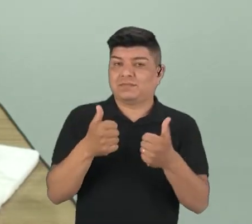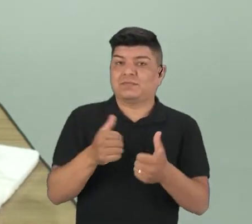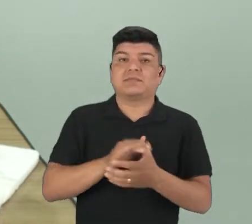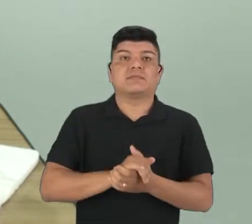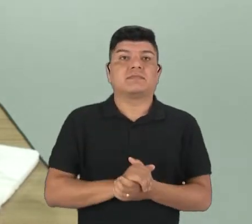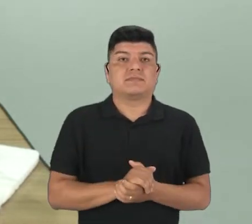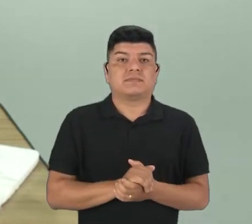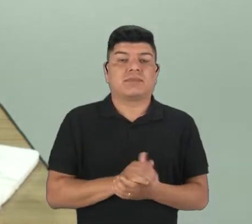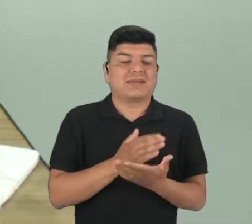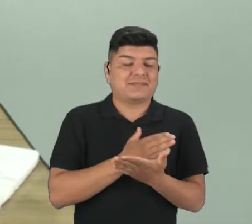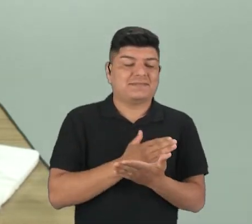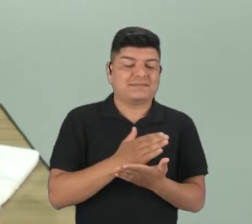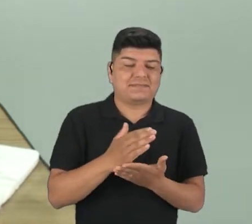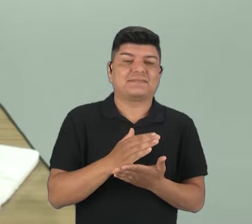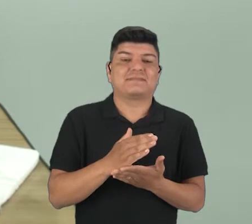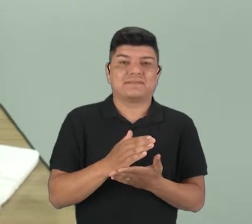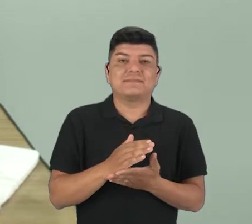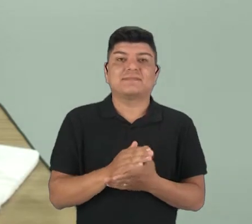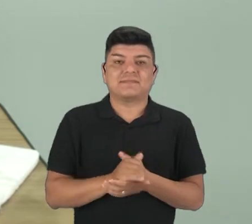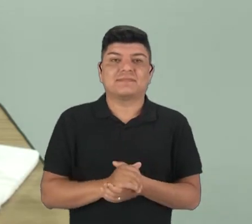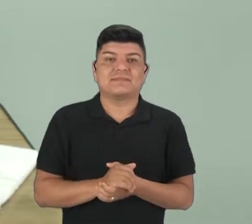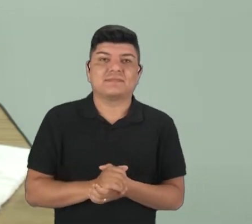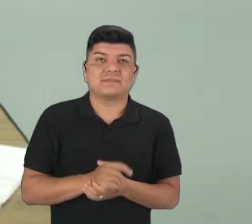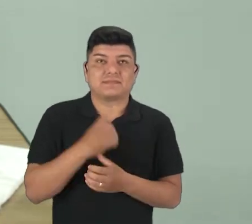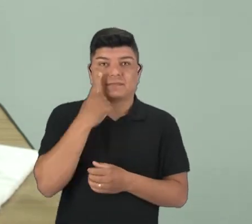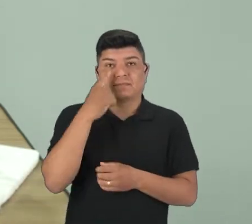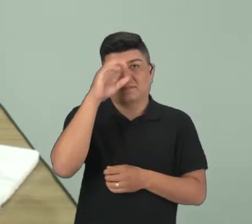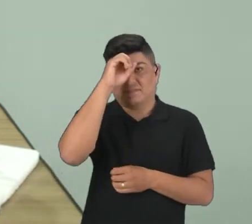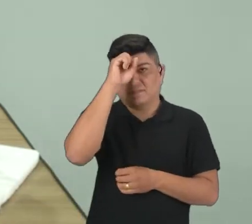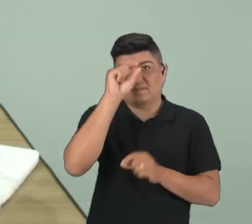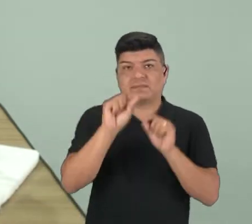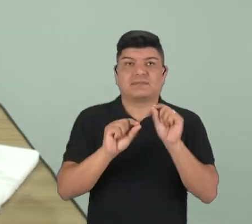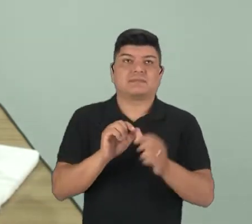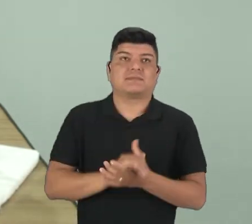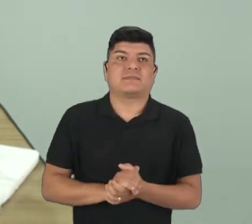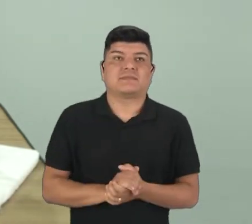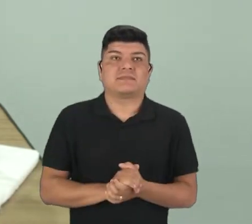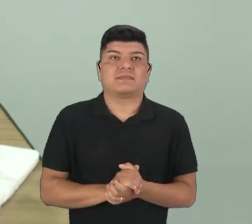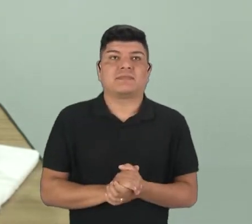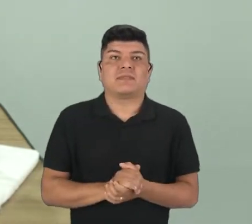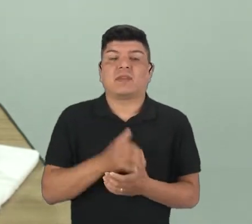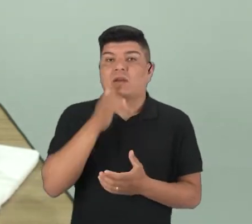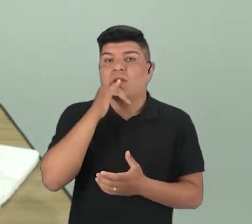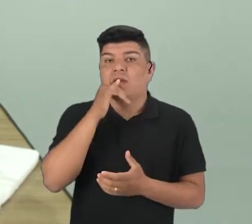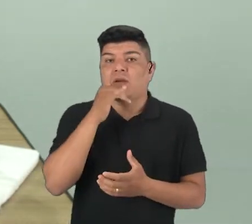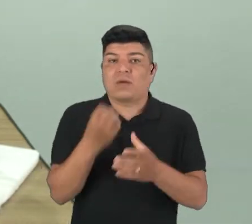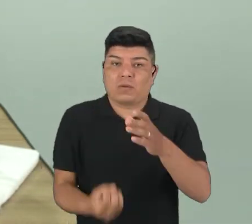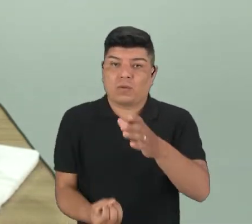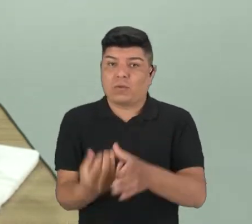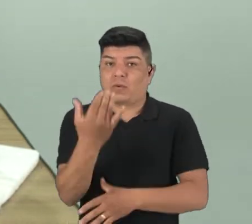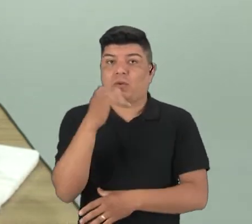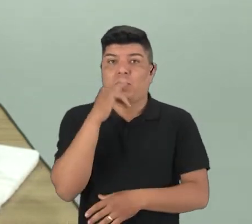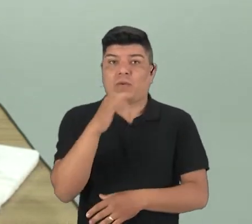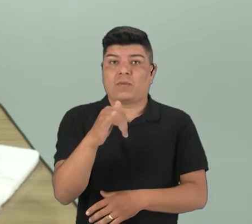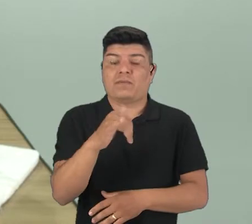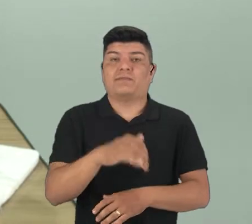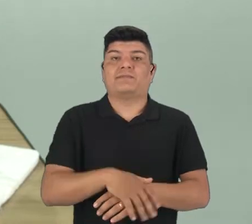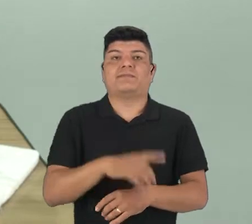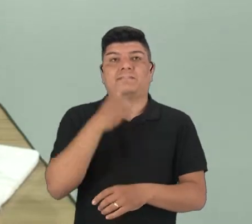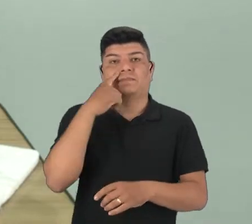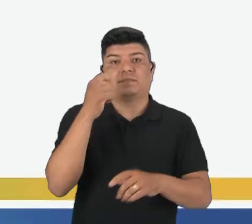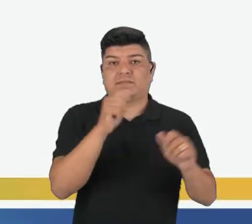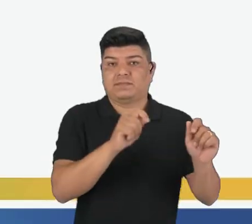E para a gente começar, né, nós vamos aprender um pouco sobre o que é fonte de energia. Acompanha comigo